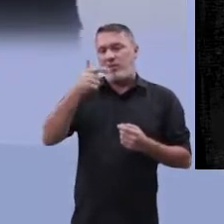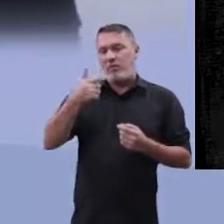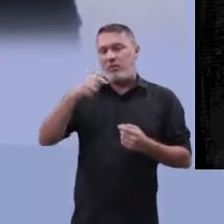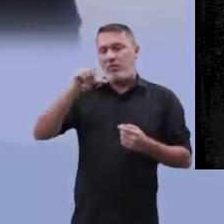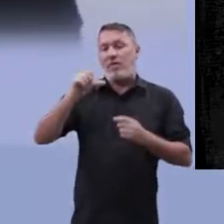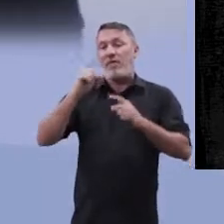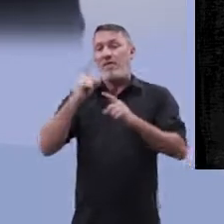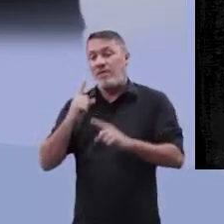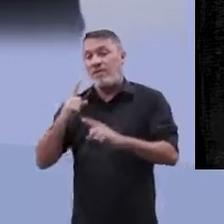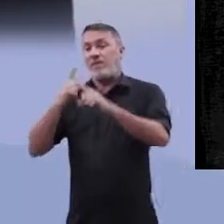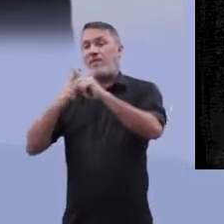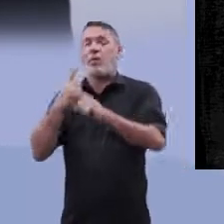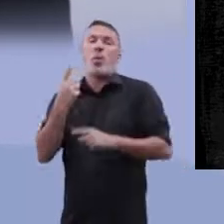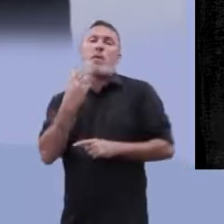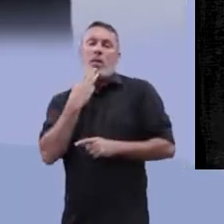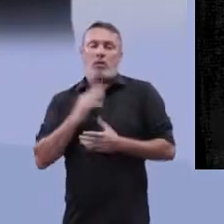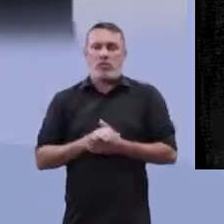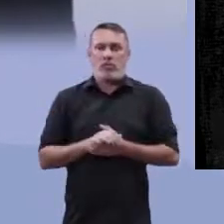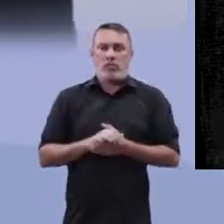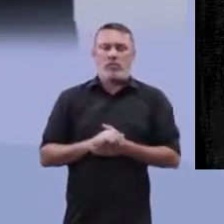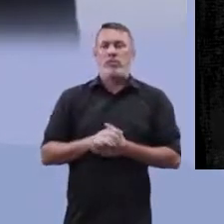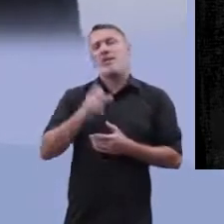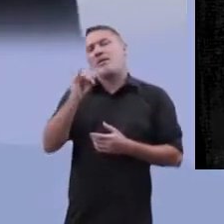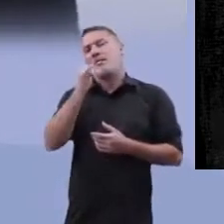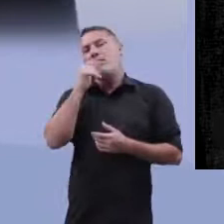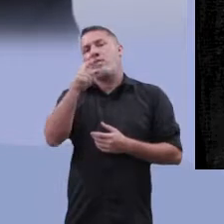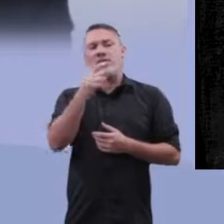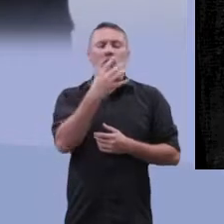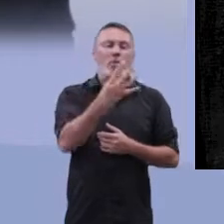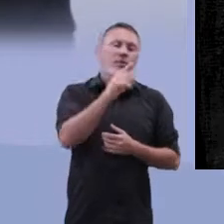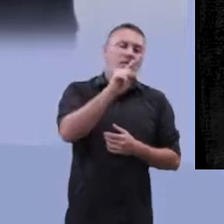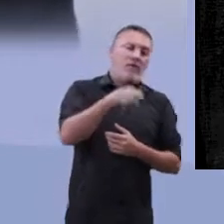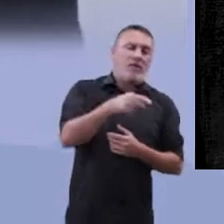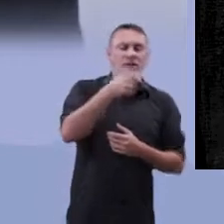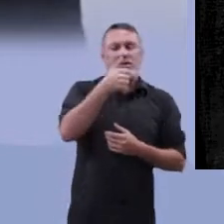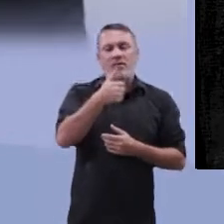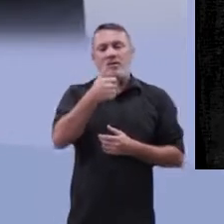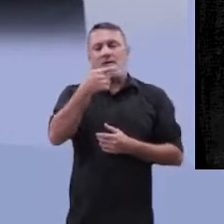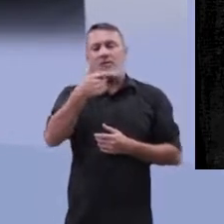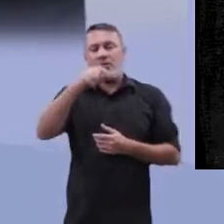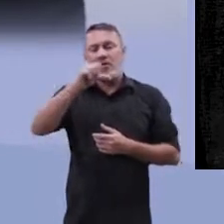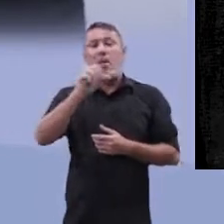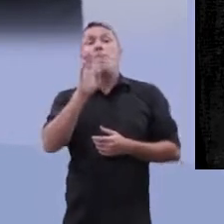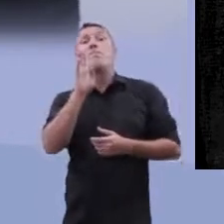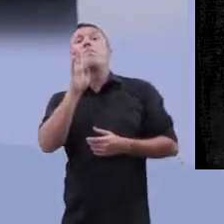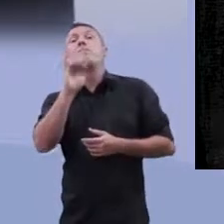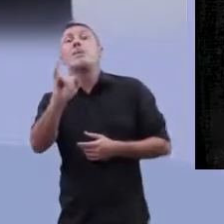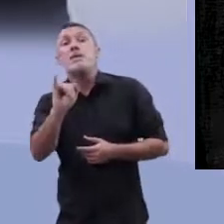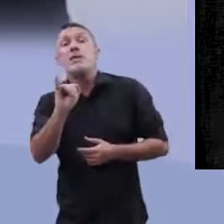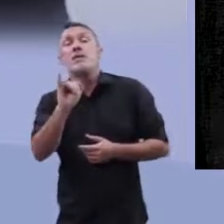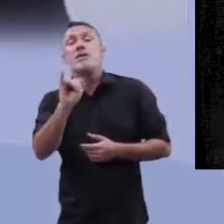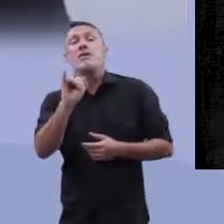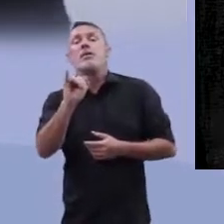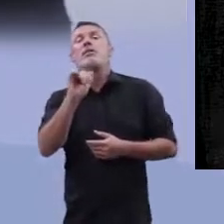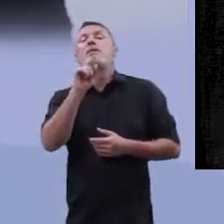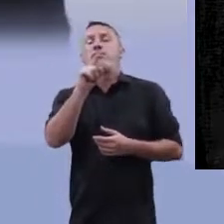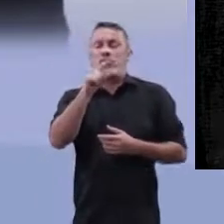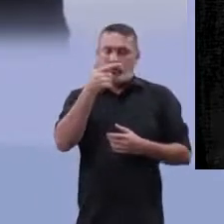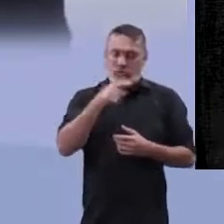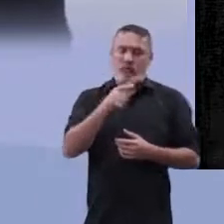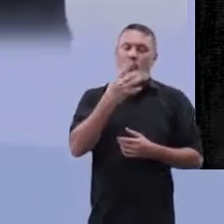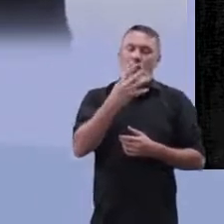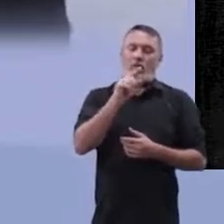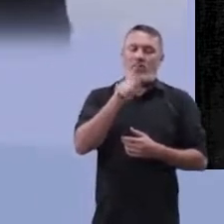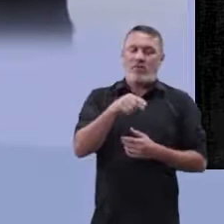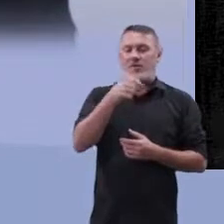4,129 vezes 1 milhão. Tá certo? Quando você estiver escrito 4,129 bilhões, é